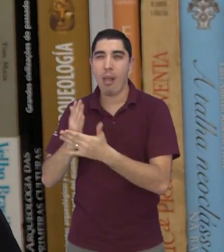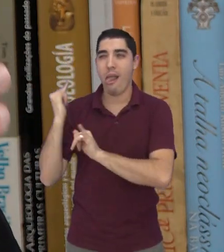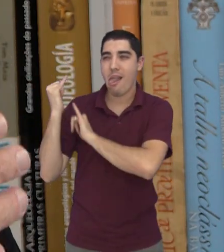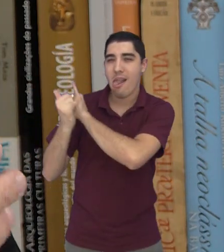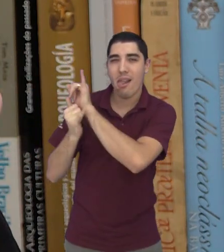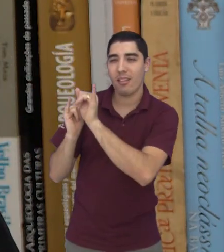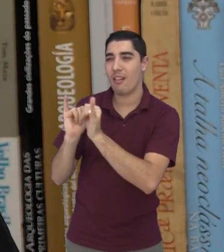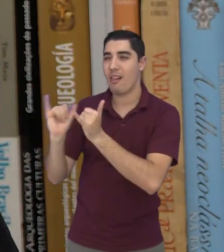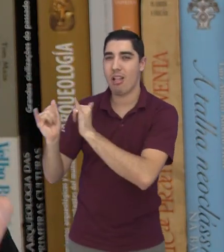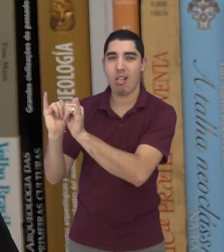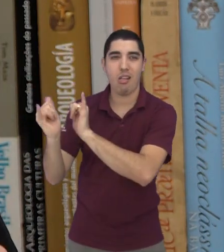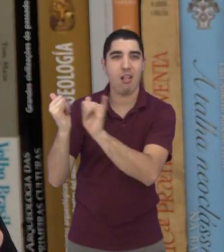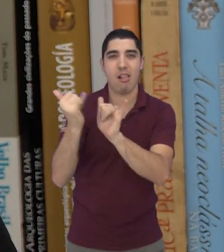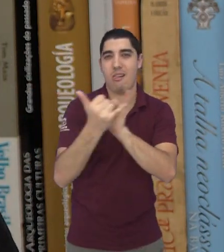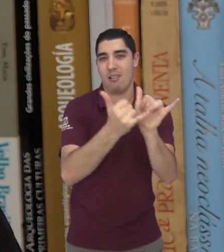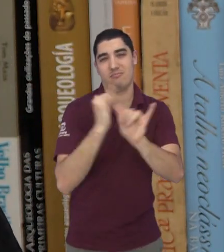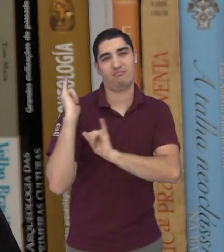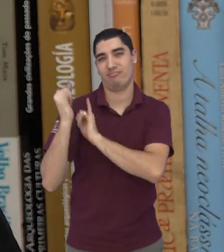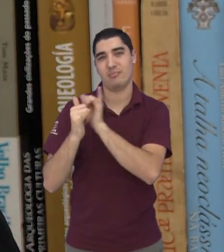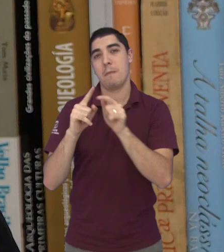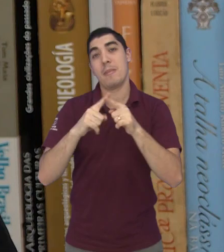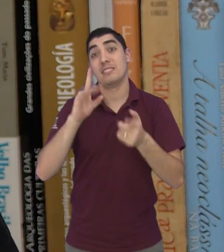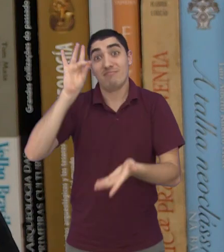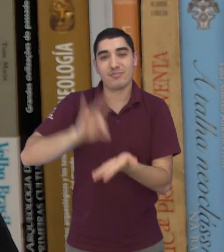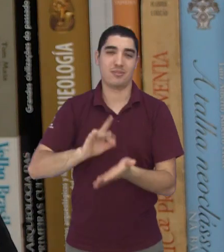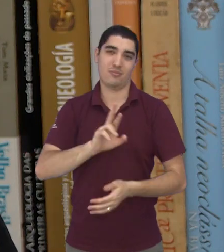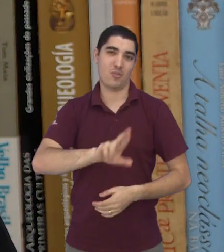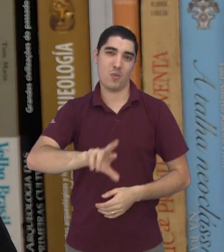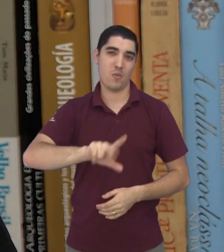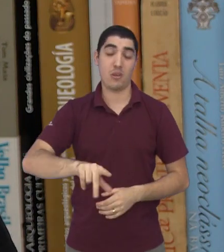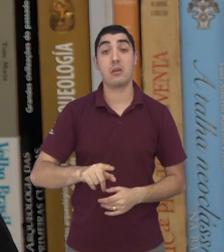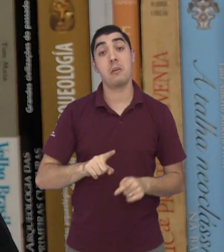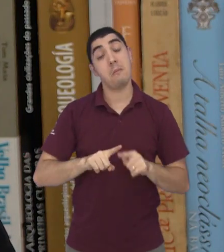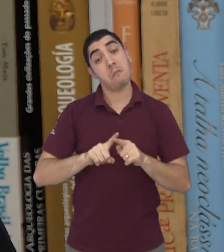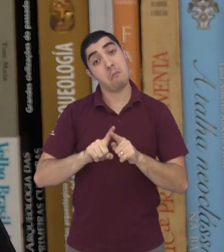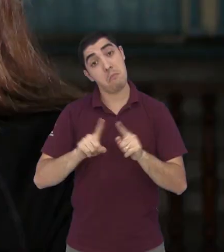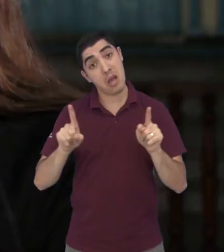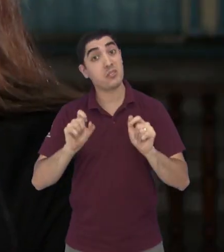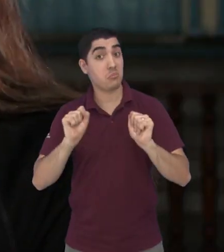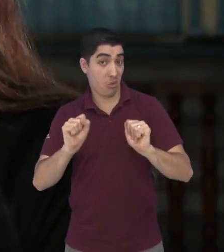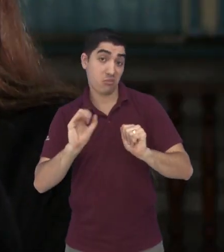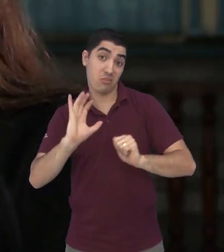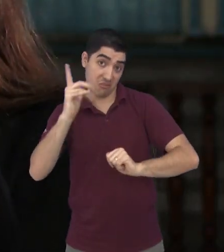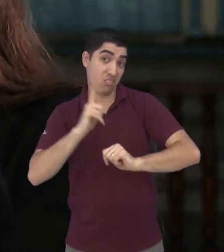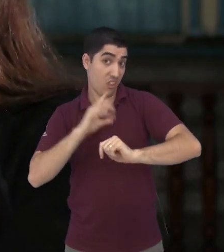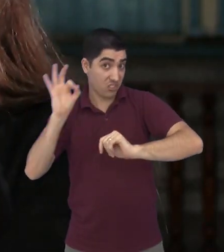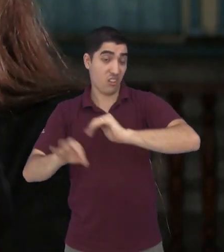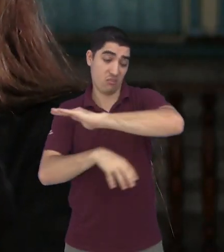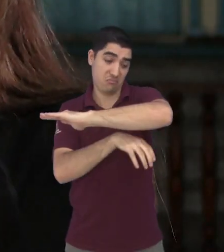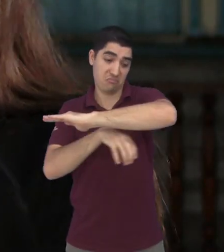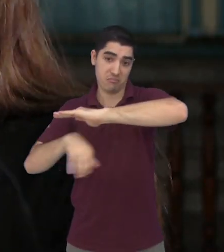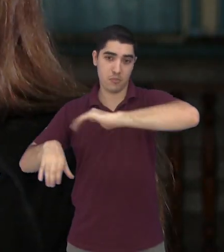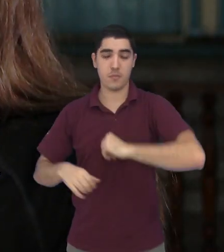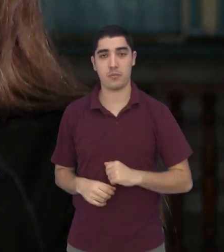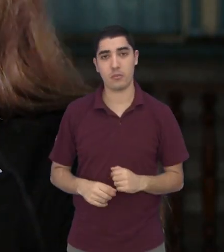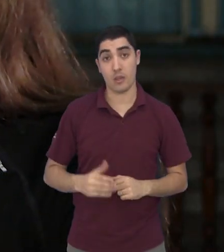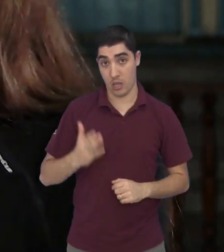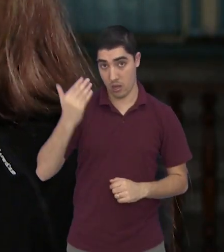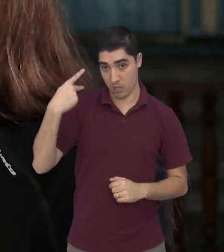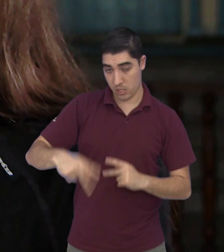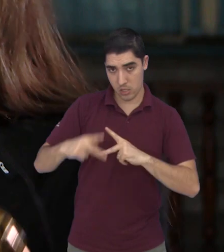ocorrendo as interpretações sem muito embasamento. Mas pode ser que exista. José dos Campos teve escravagista,